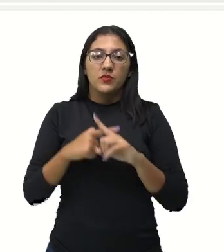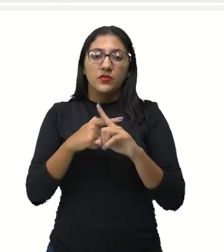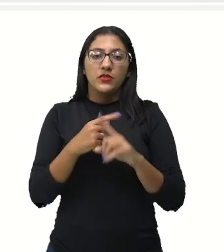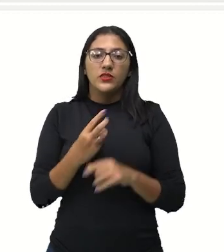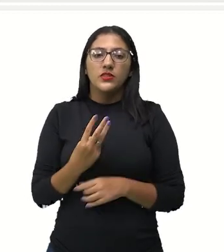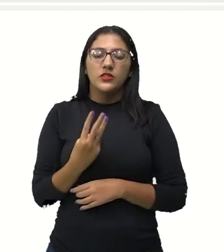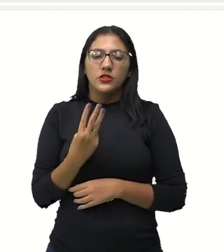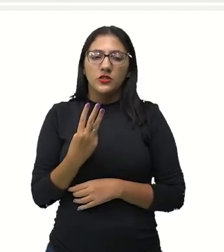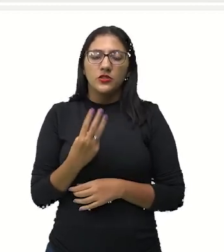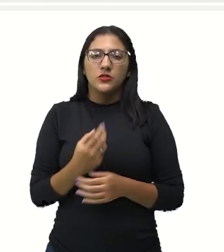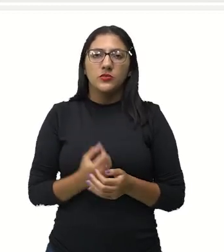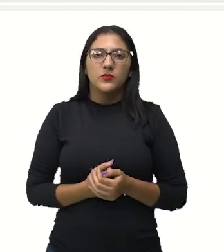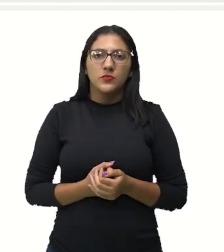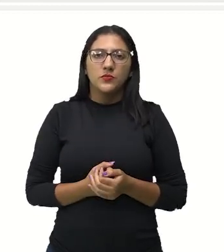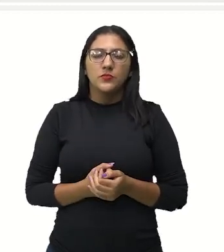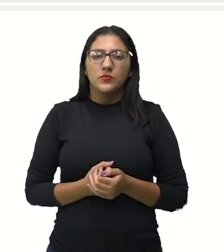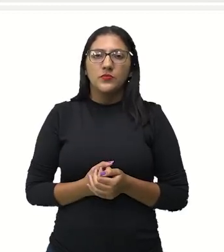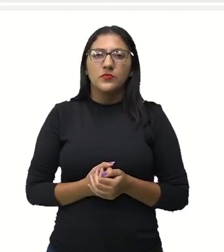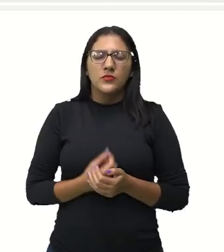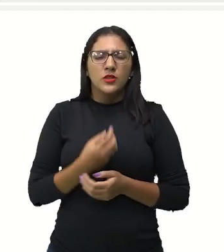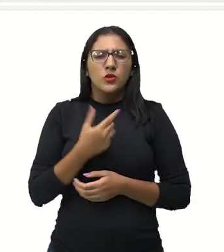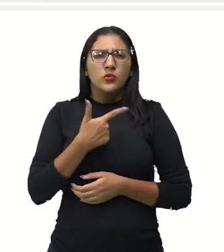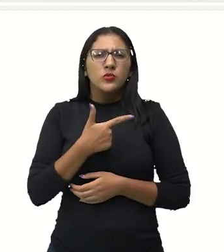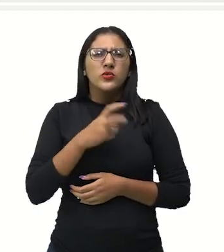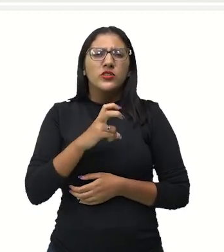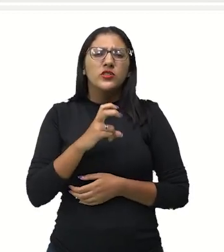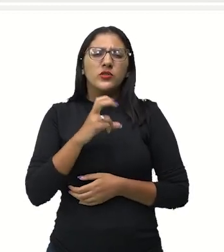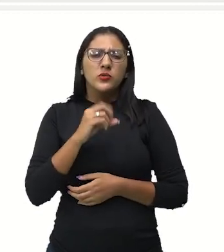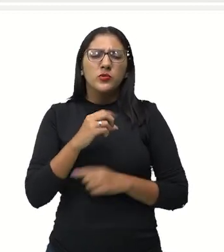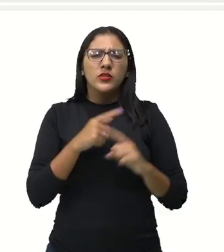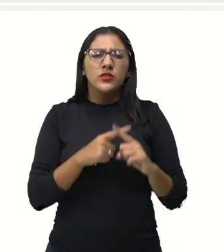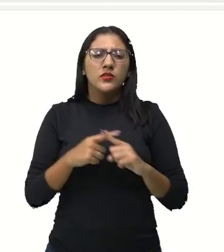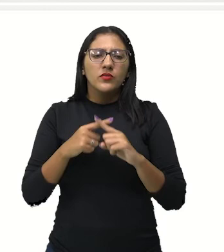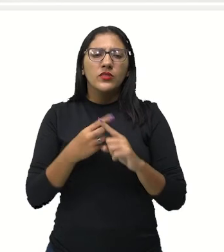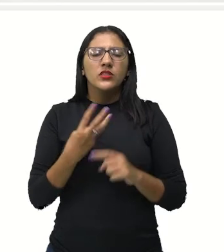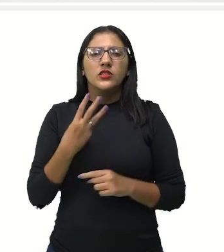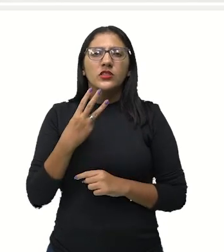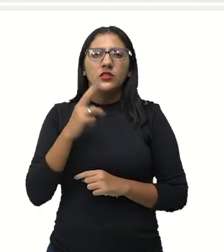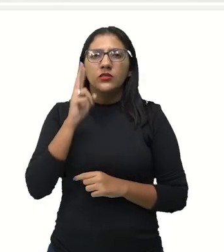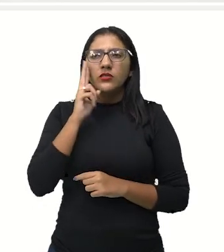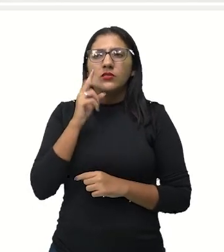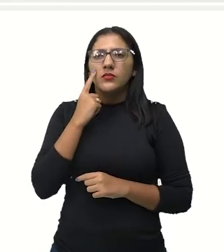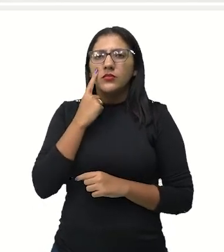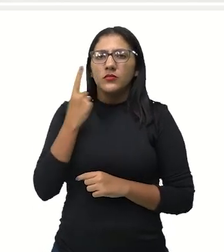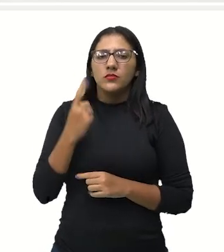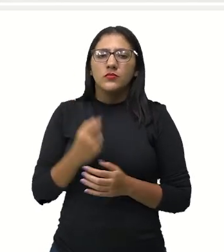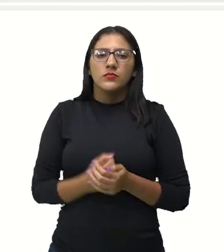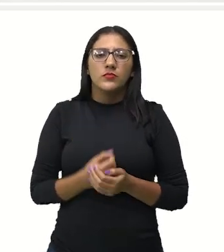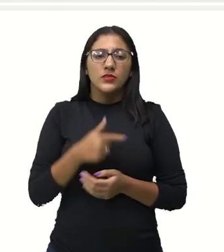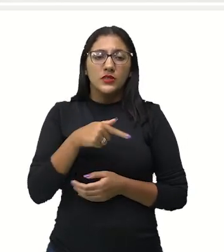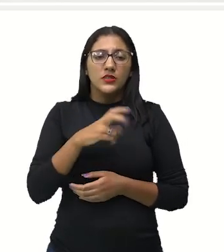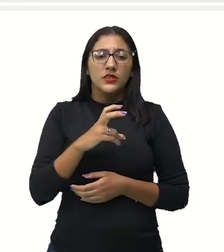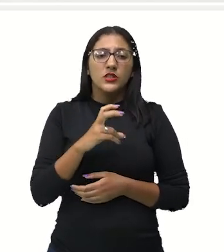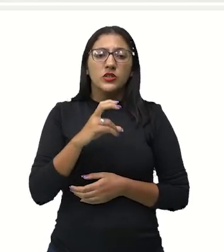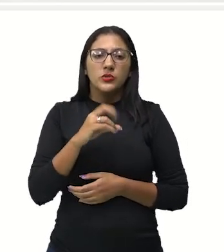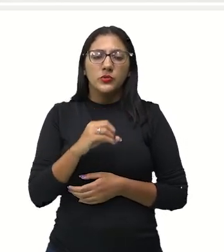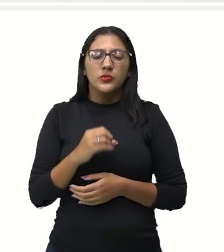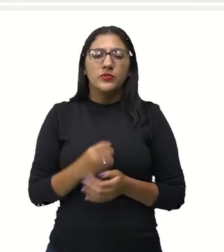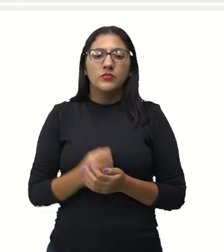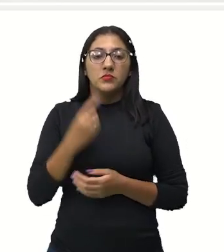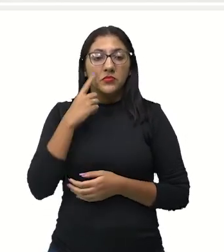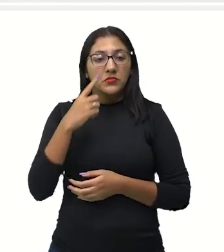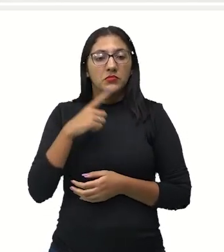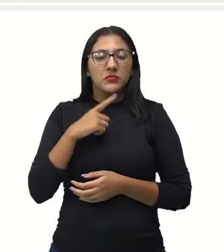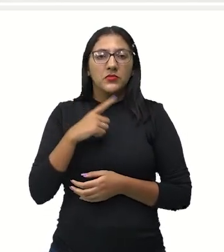3. E 250 vezes 3 é 750. Eu vou colocar agora o 00, que é o